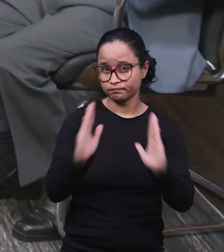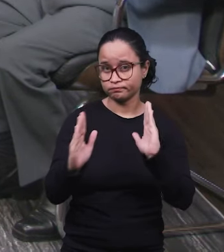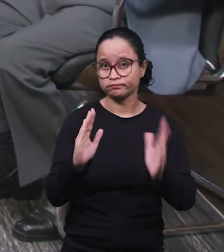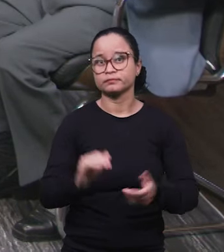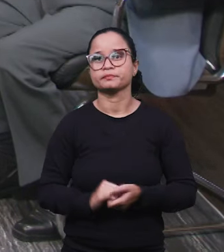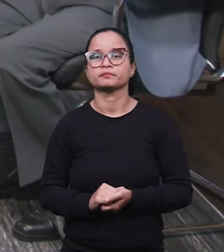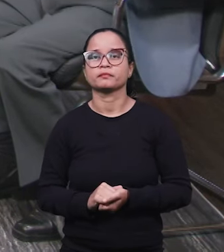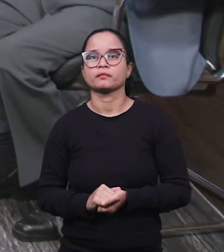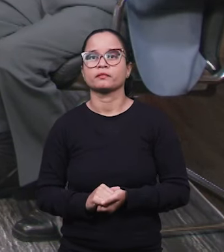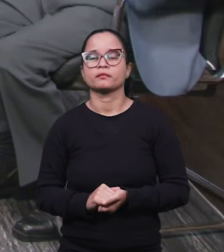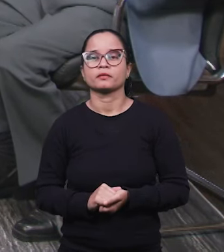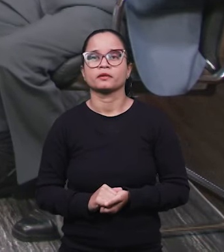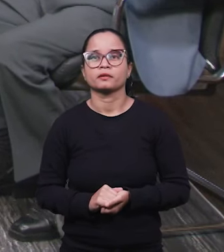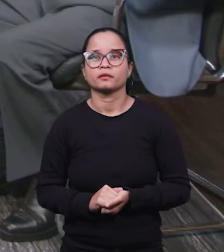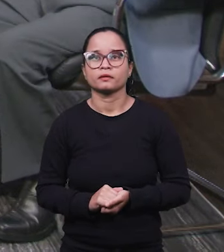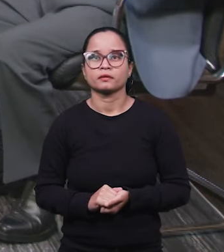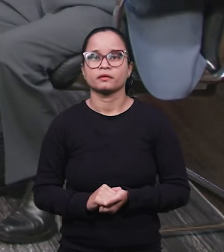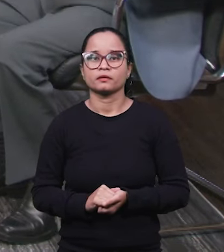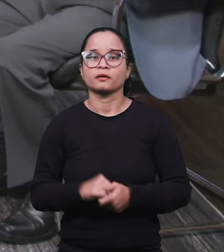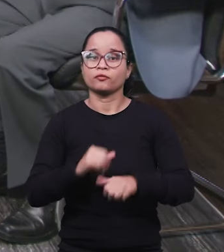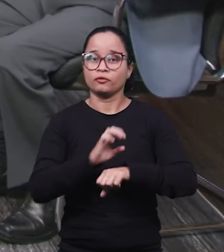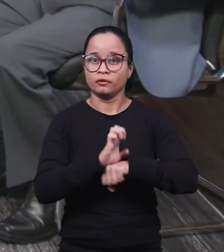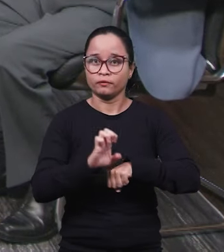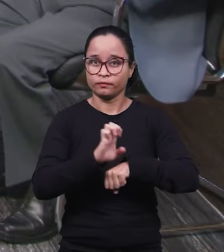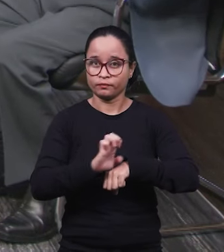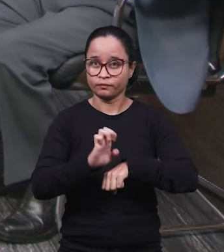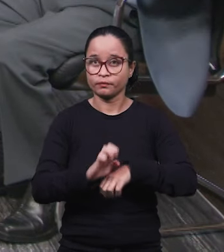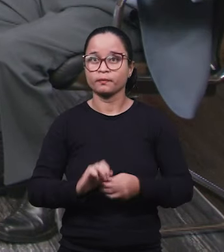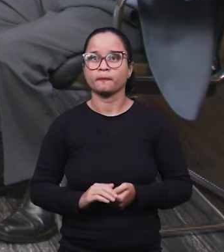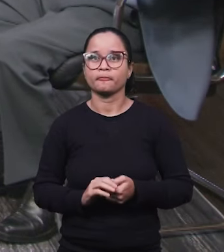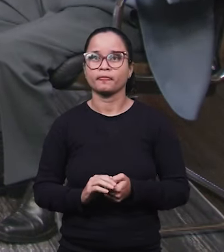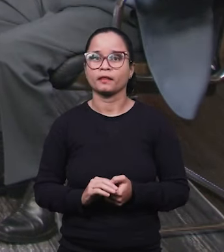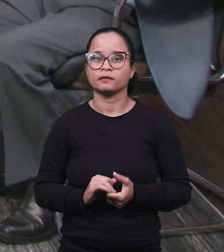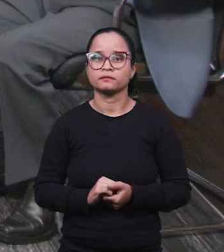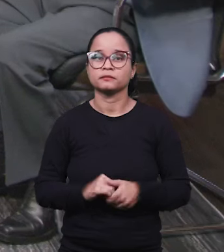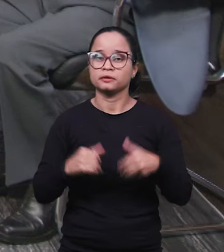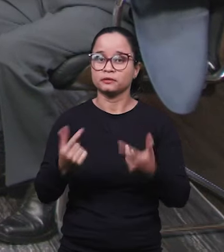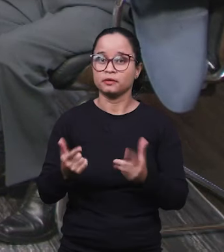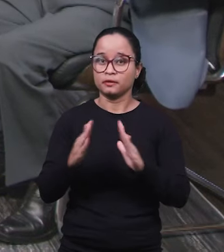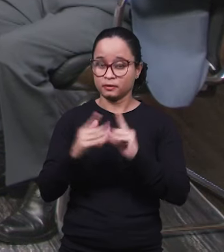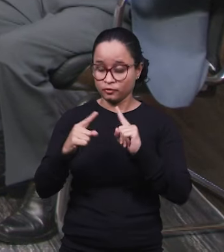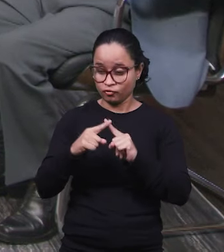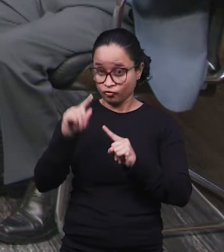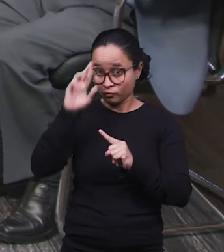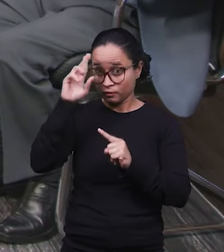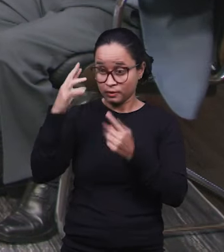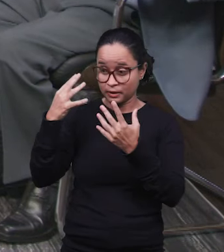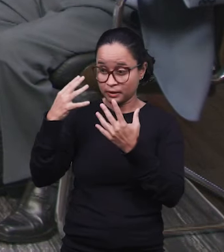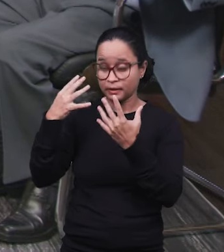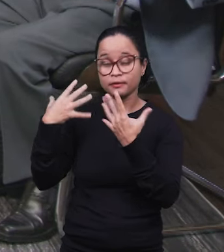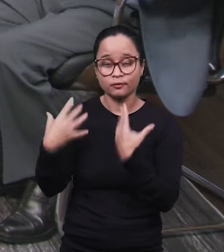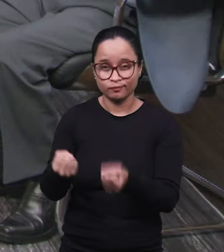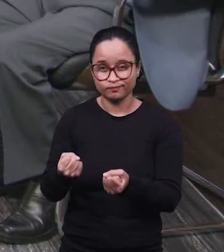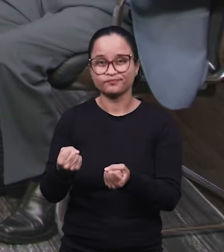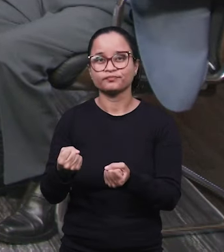era o período de Éfeso, a igreja que o Senhor aceitou